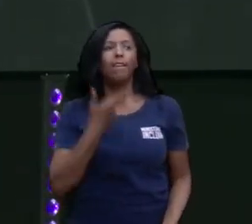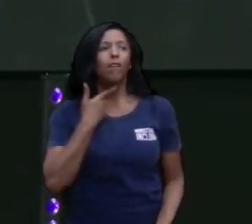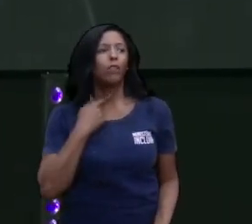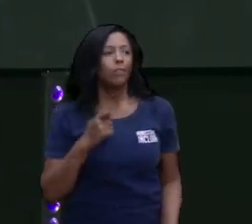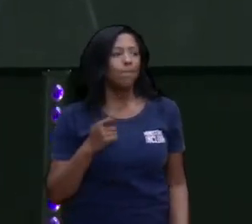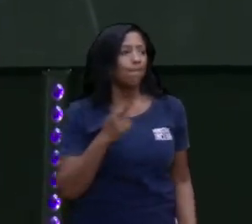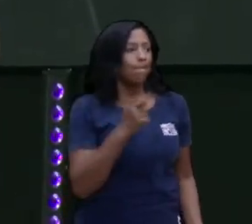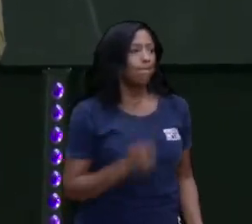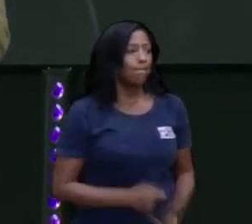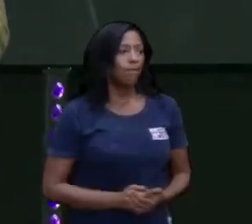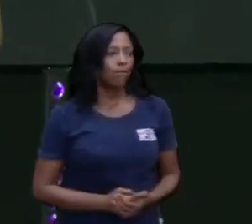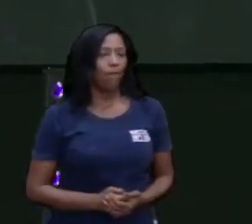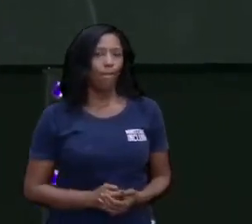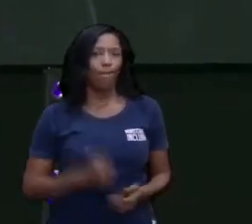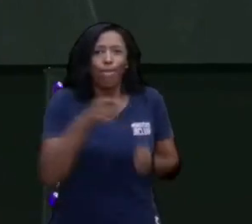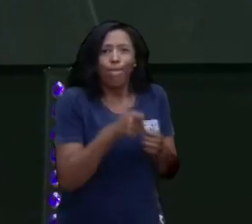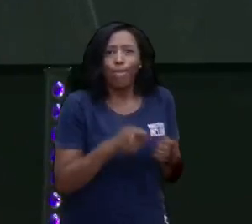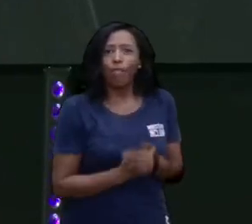pessoa